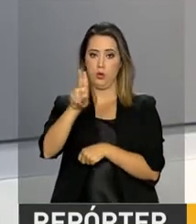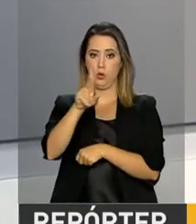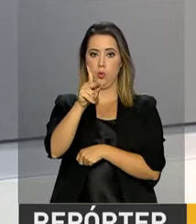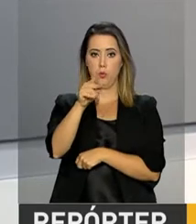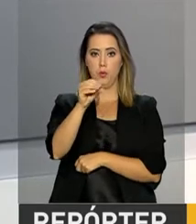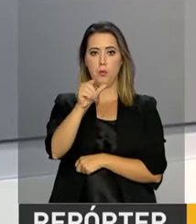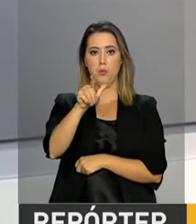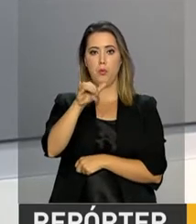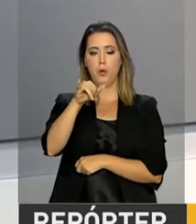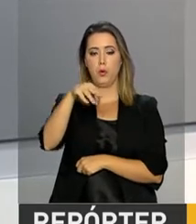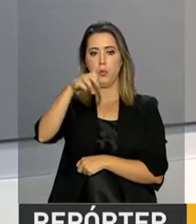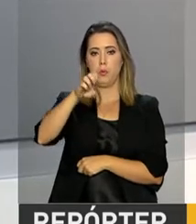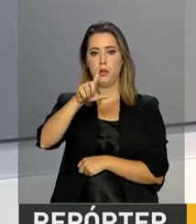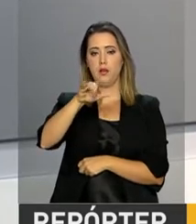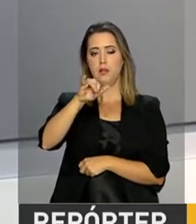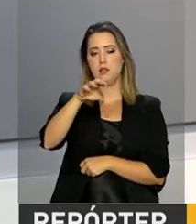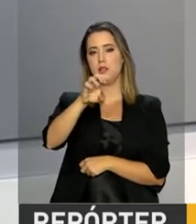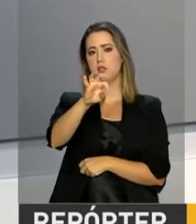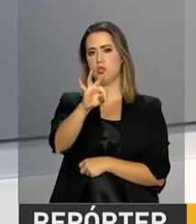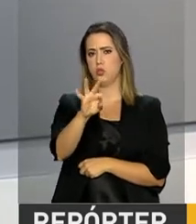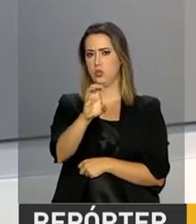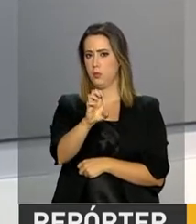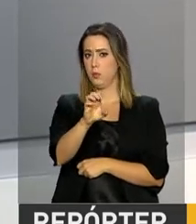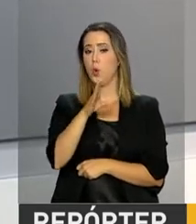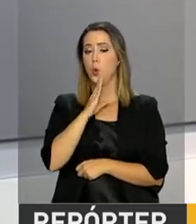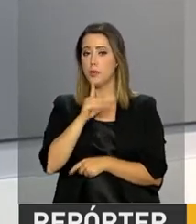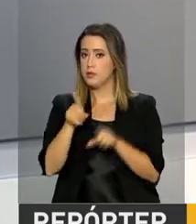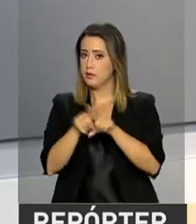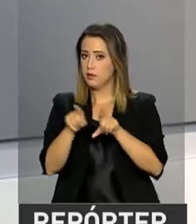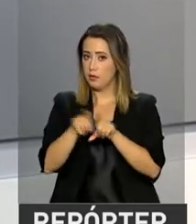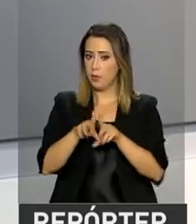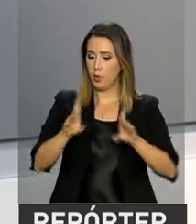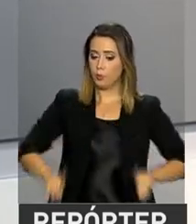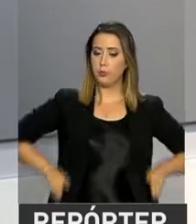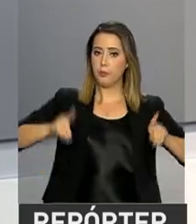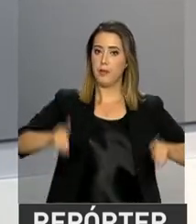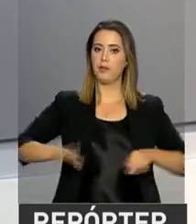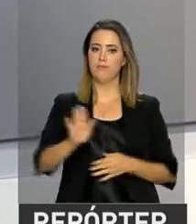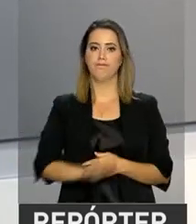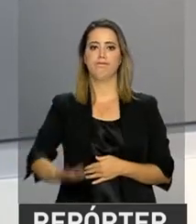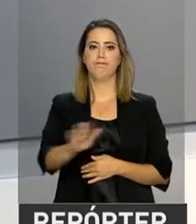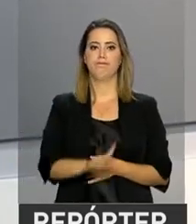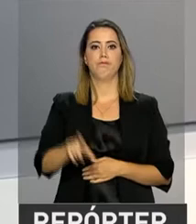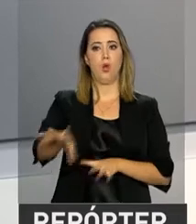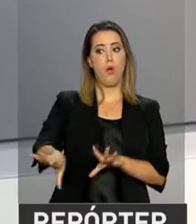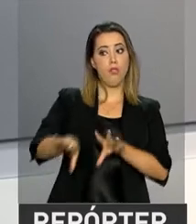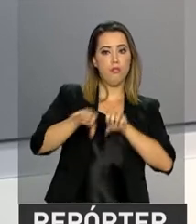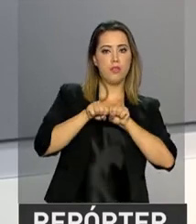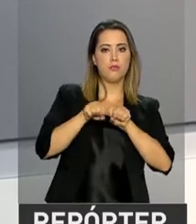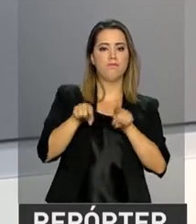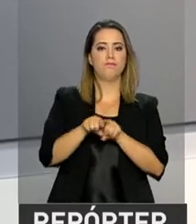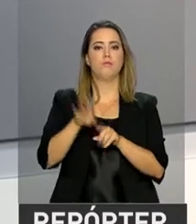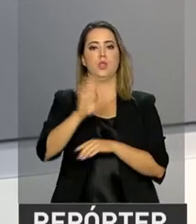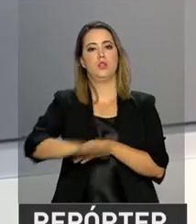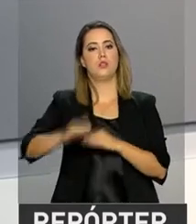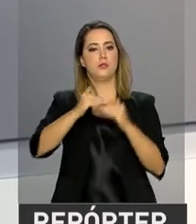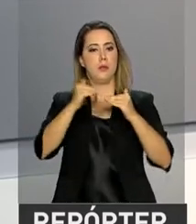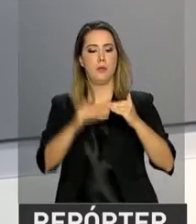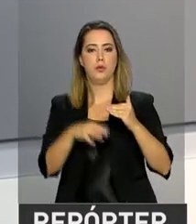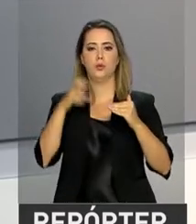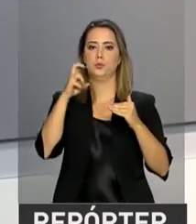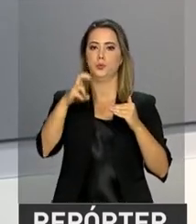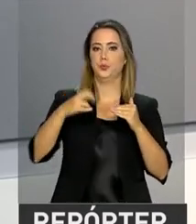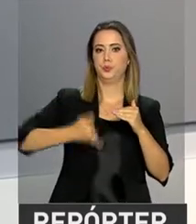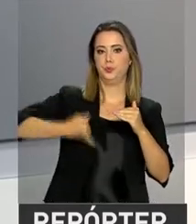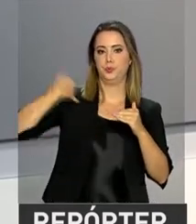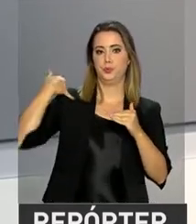Também conhecida como paralisia infantil, a poliomielite é uma doença altamente infecciosa que afeta principalmente crianças menores de